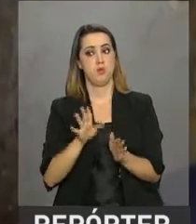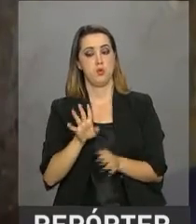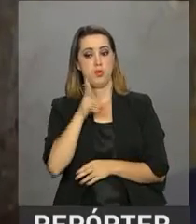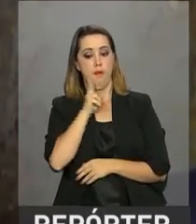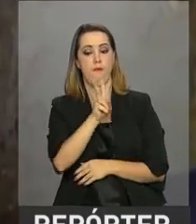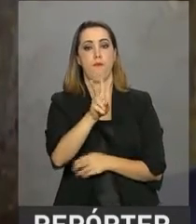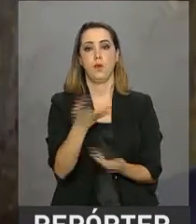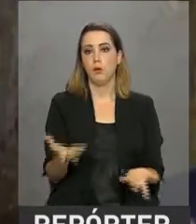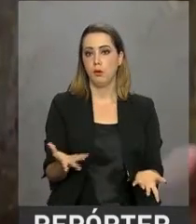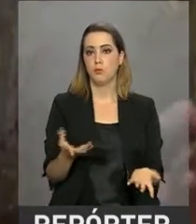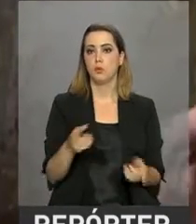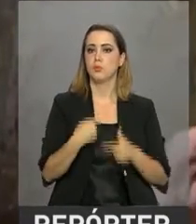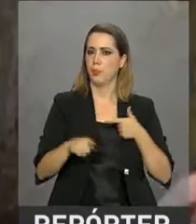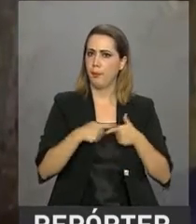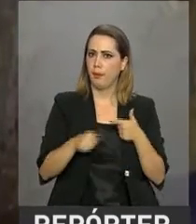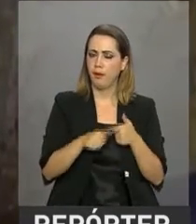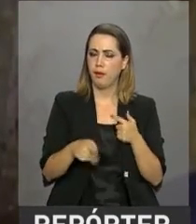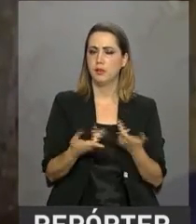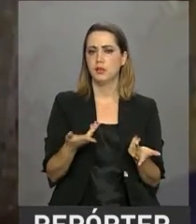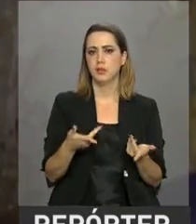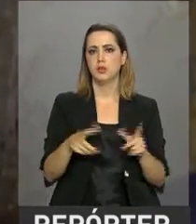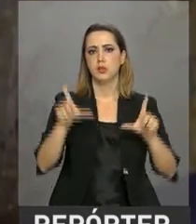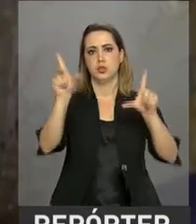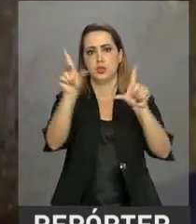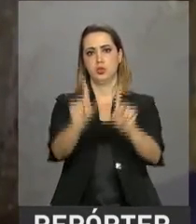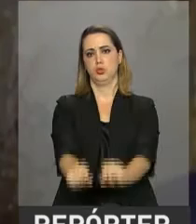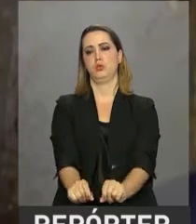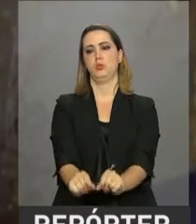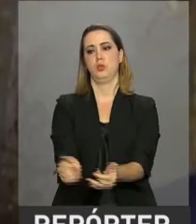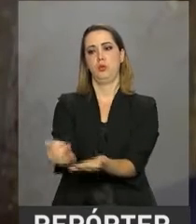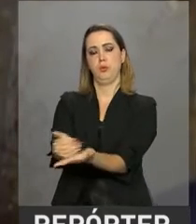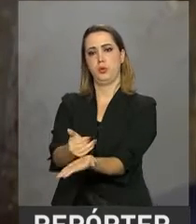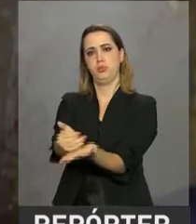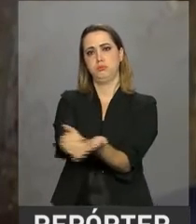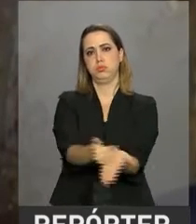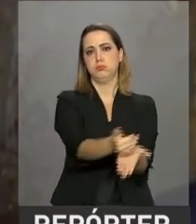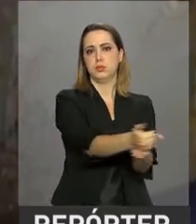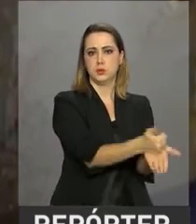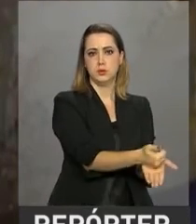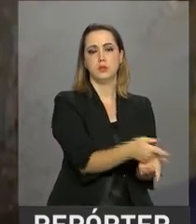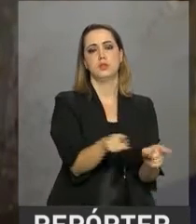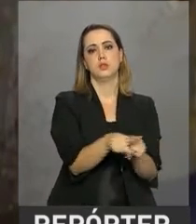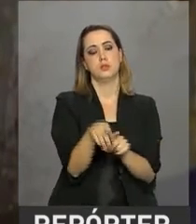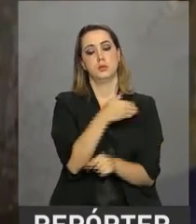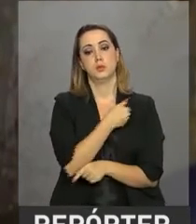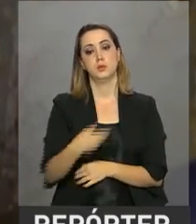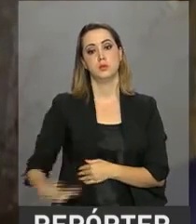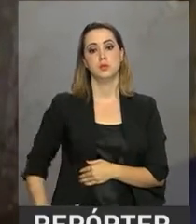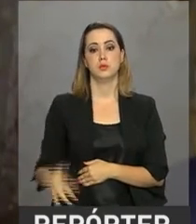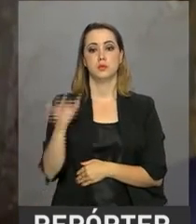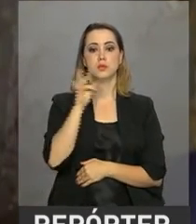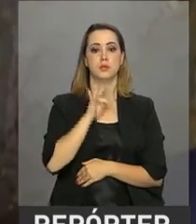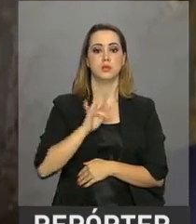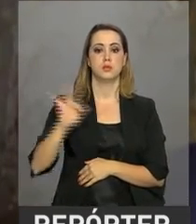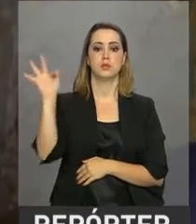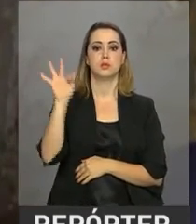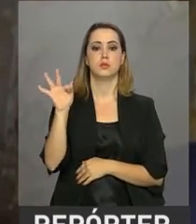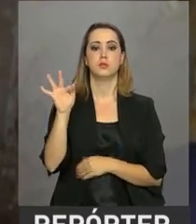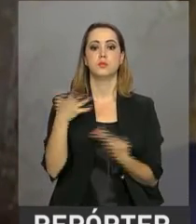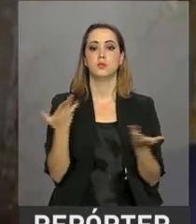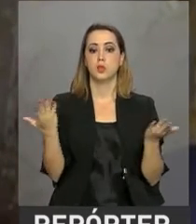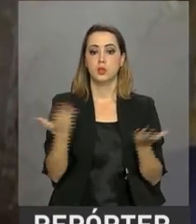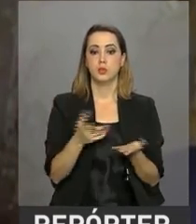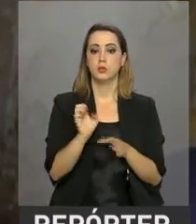gera, entre outras coisas, uma queda da arrecadação de estados e municípios do governo federal. E os estados